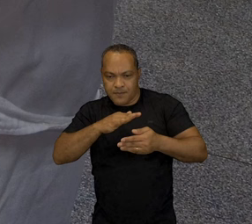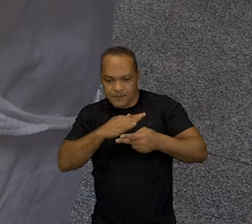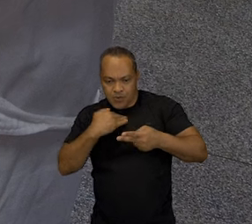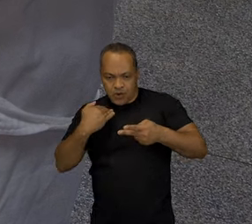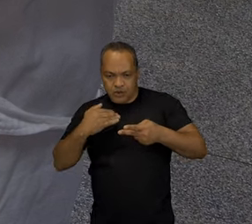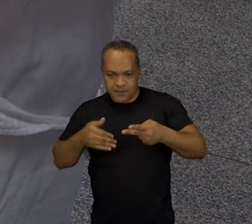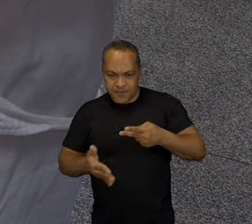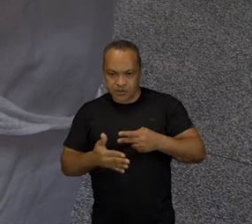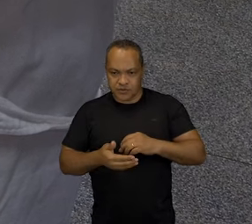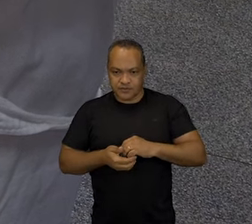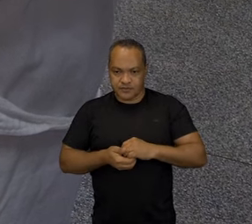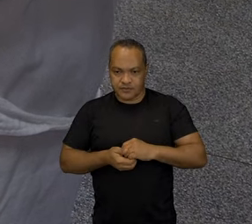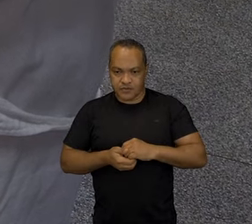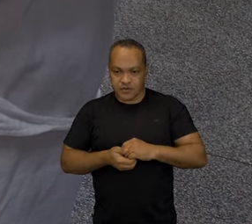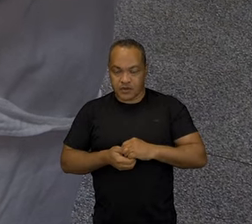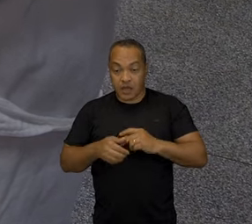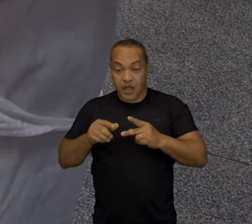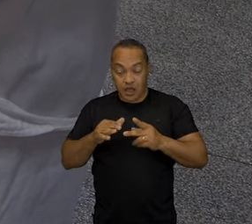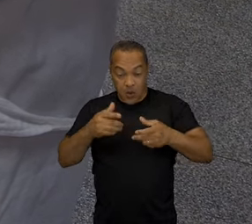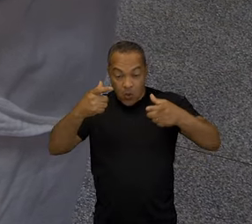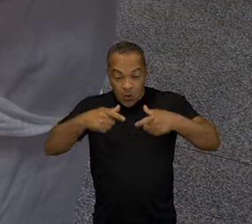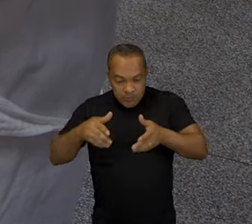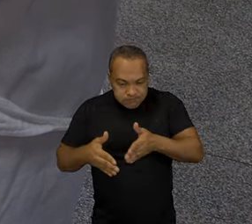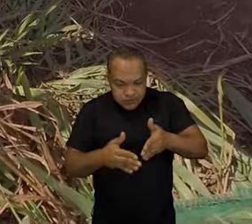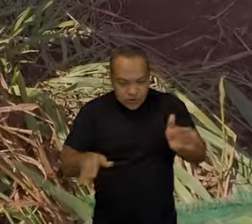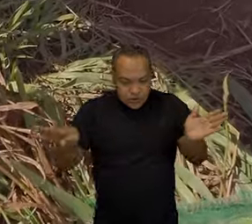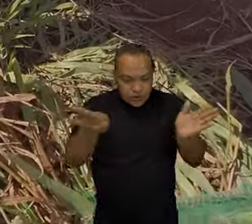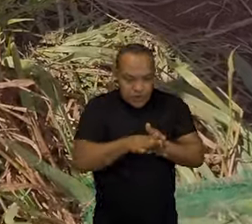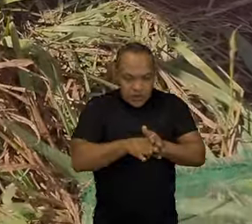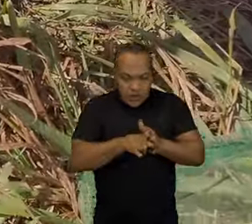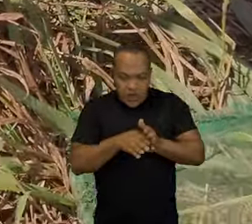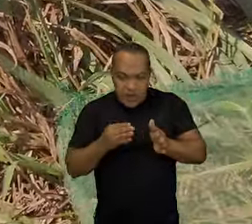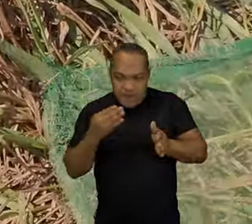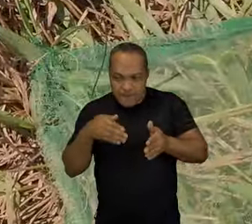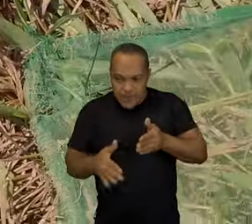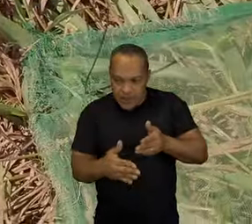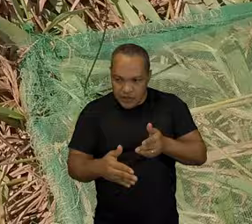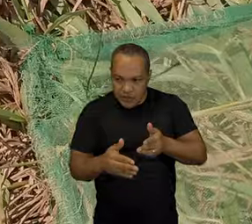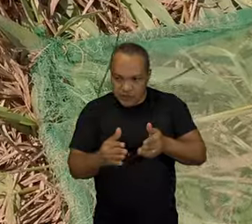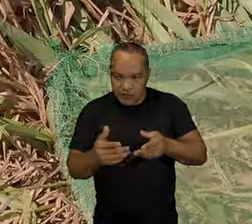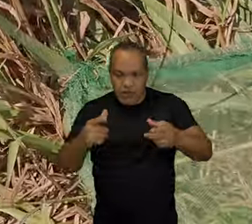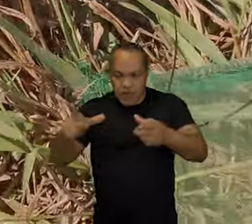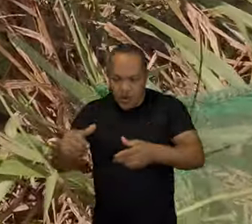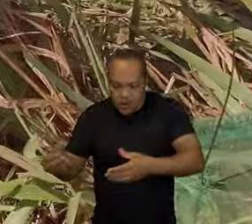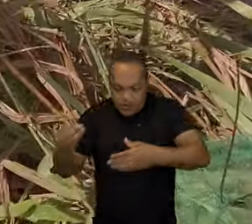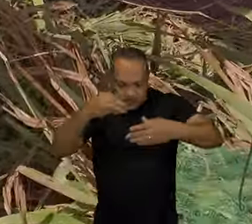peixes. Em campo, imediatamente após a coleta dos peixes, eles são transferidos para